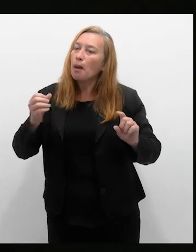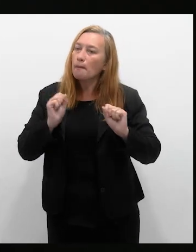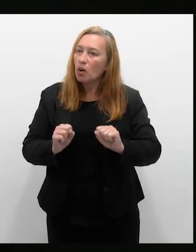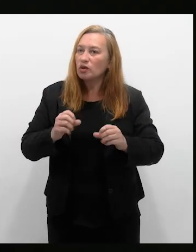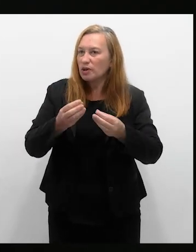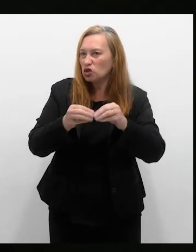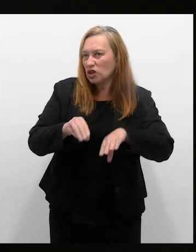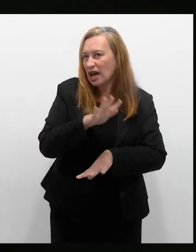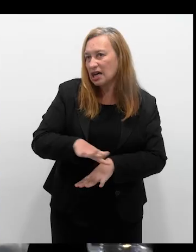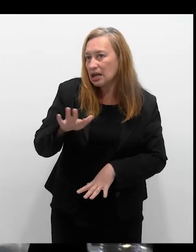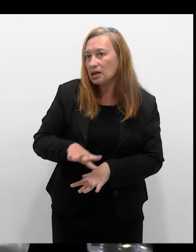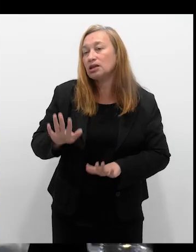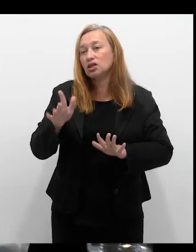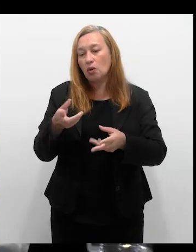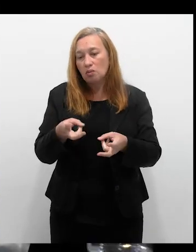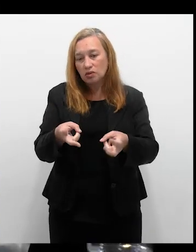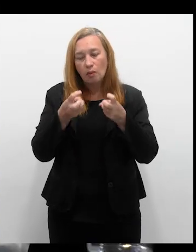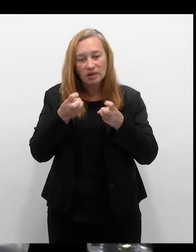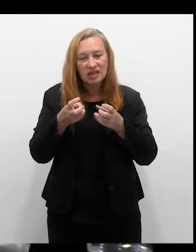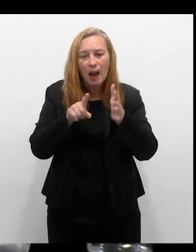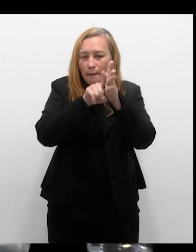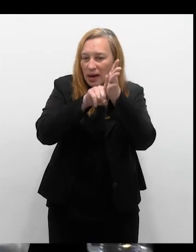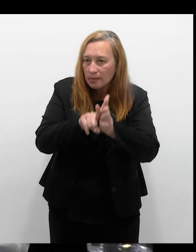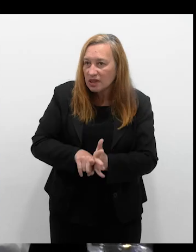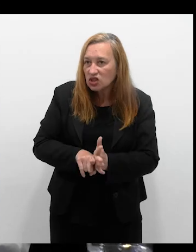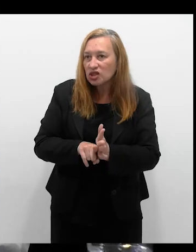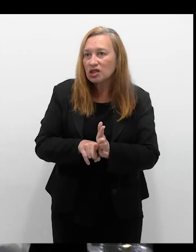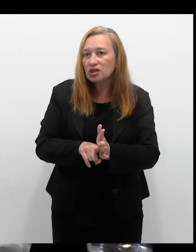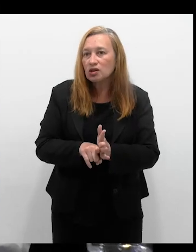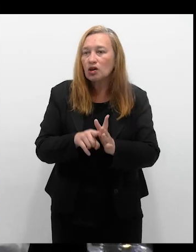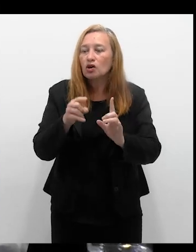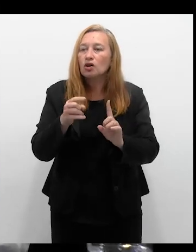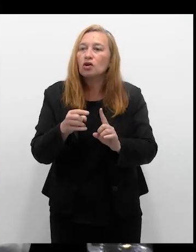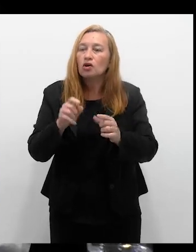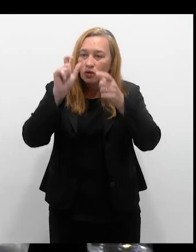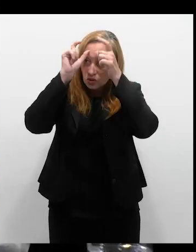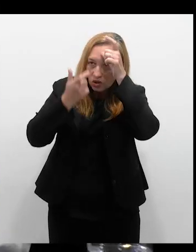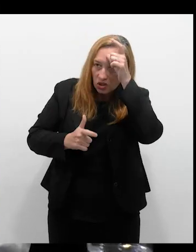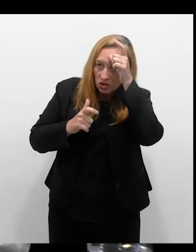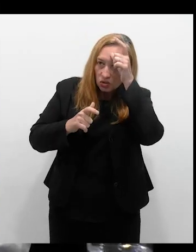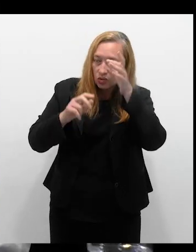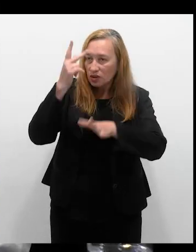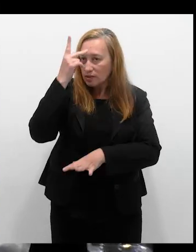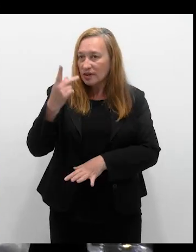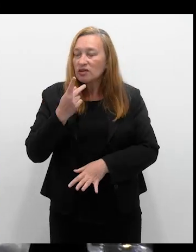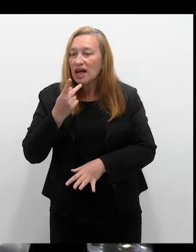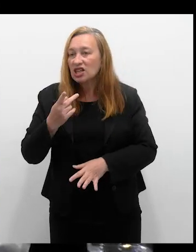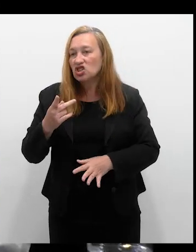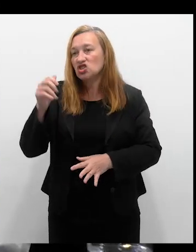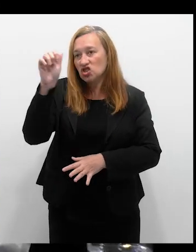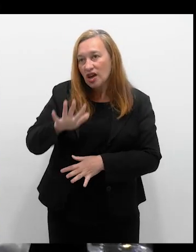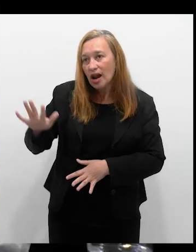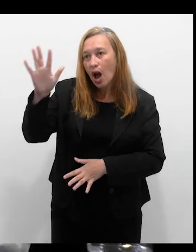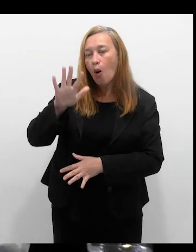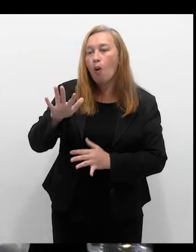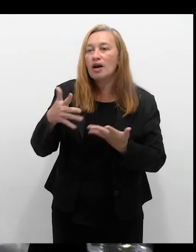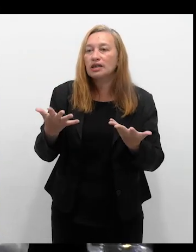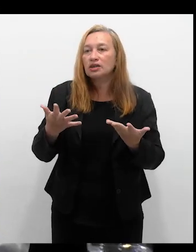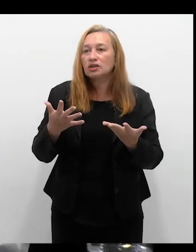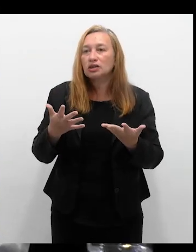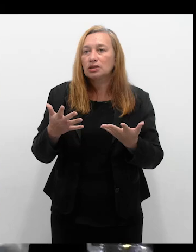crianças, por exemplo? A gente já começa a ver pelas pesquisas, tá? Os transtornos da personalidade, de uma maneira geral, eles são